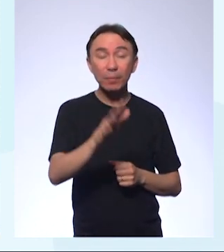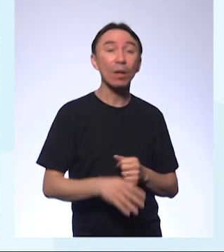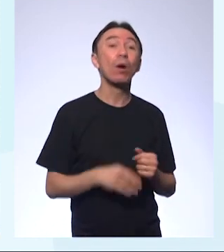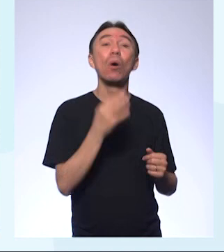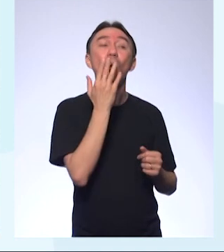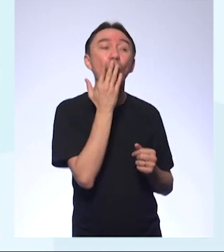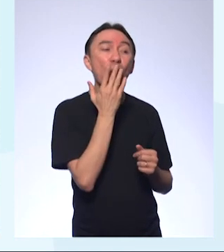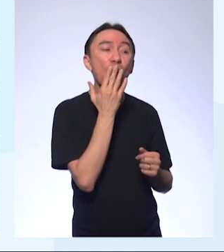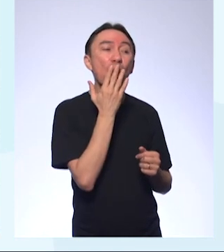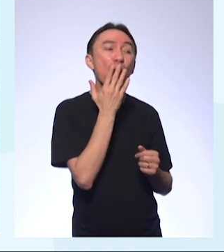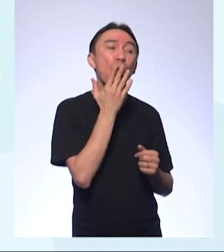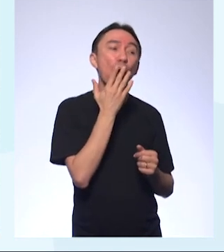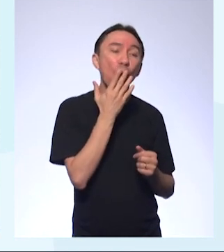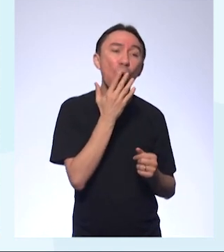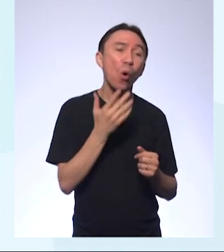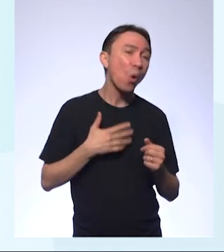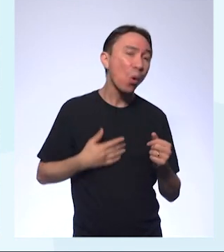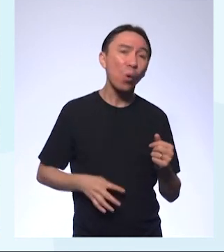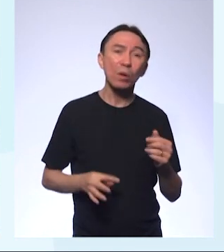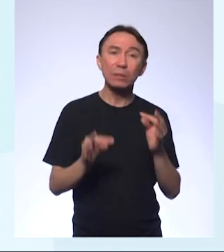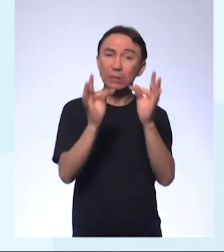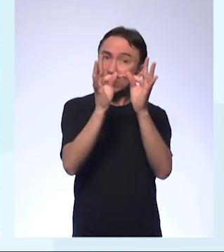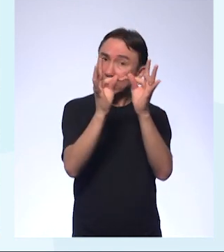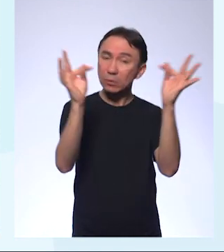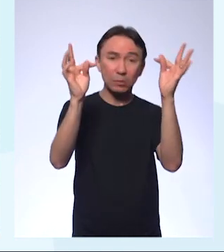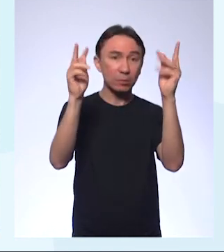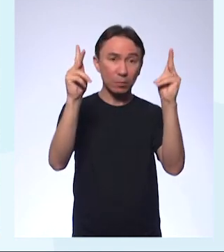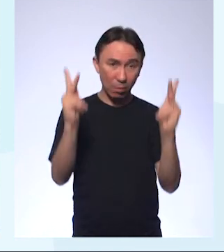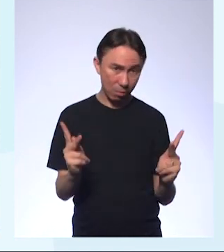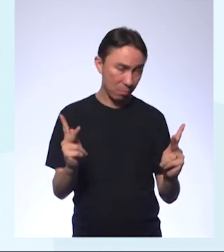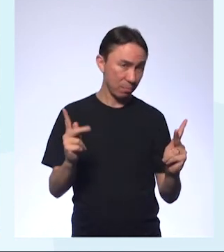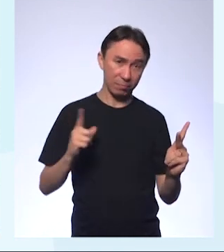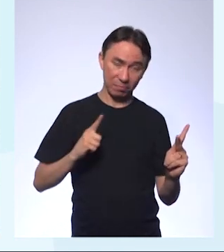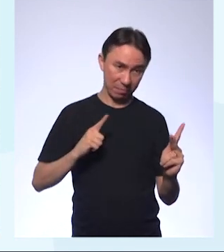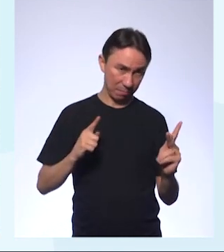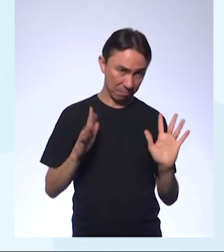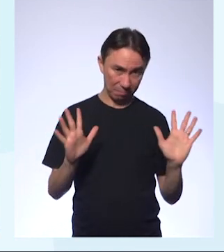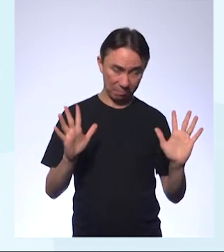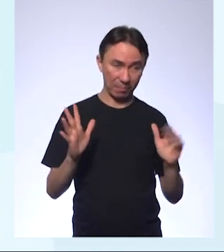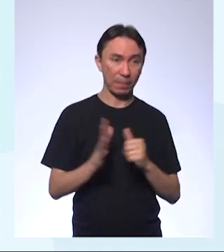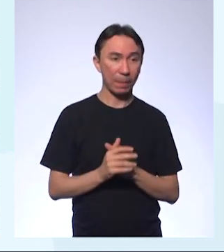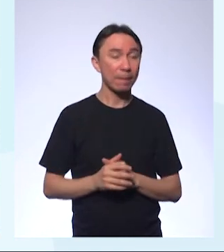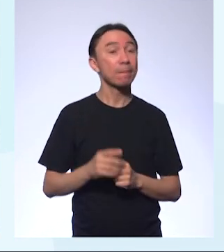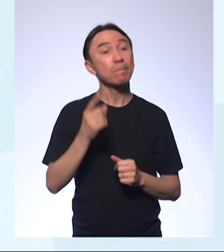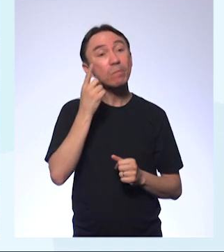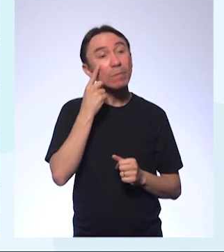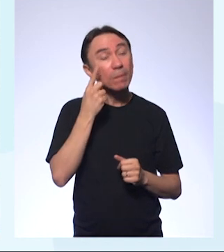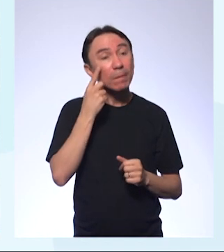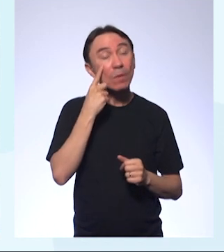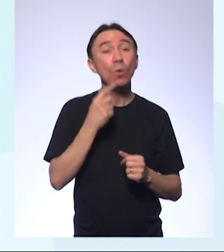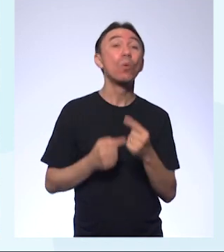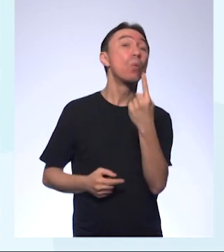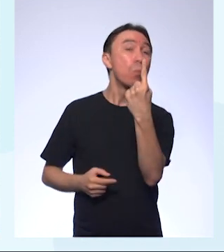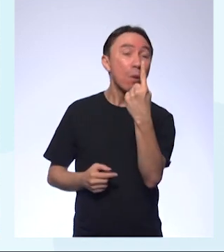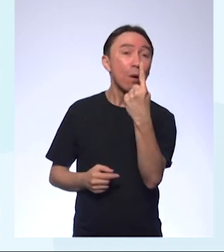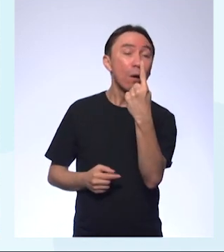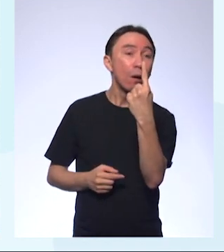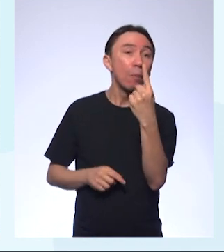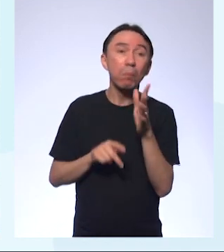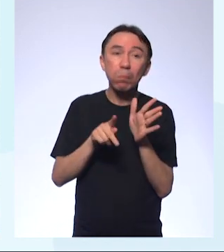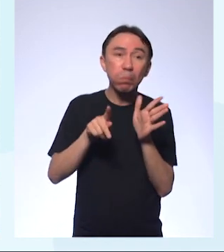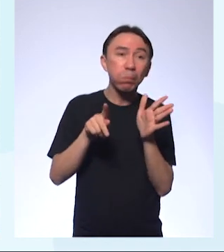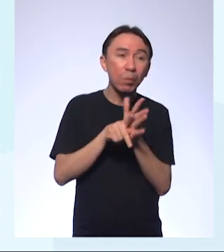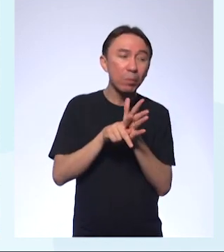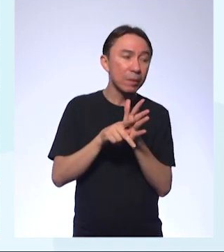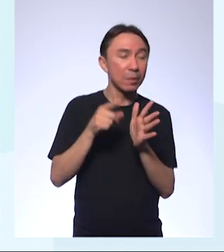ver. Então eu tenho aqui um pedacinho da tabela mostrando para a gente uma propriedade periódica. Então, primeiro, a